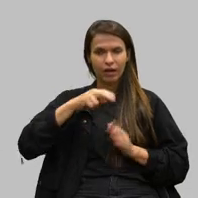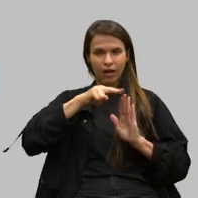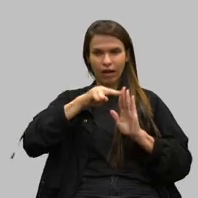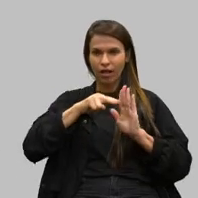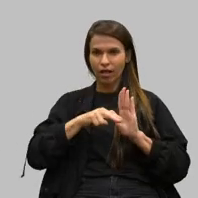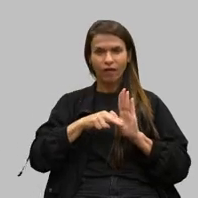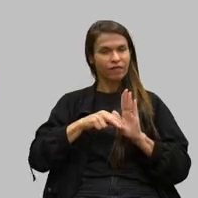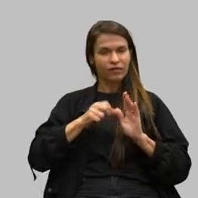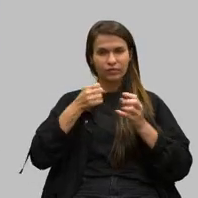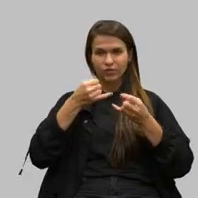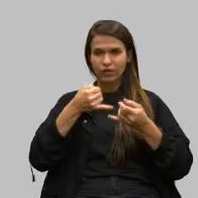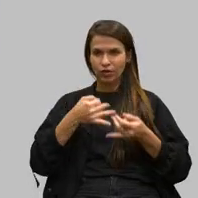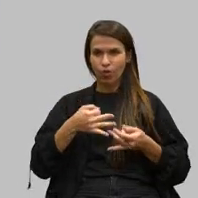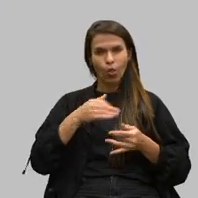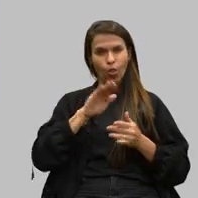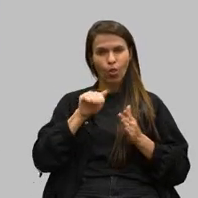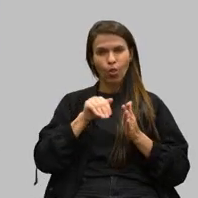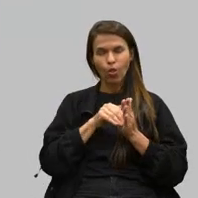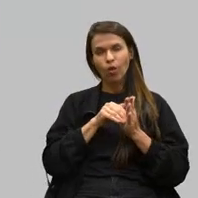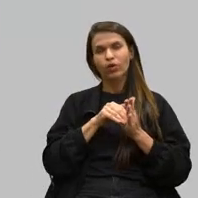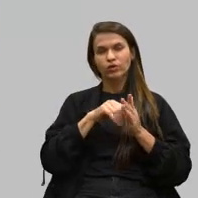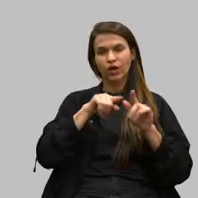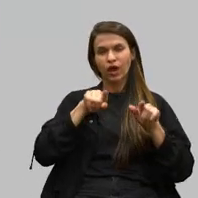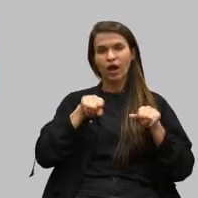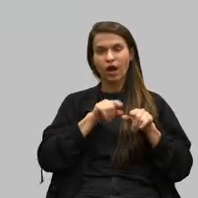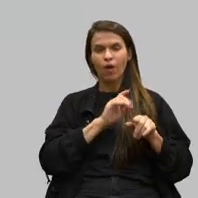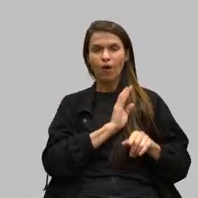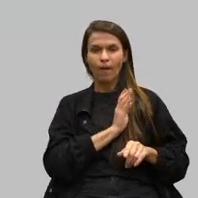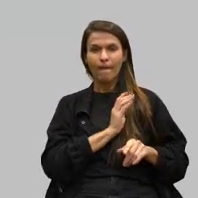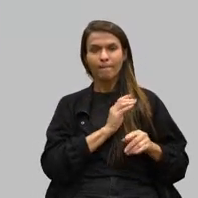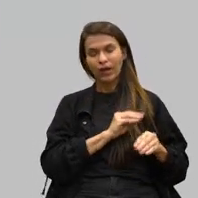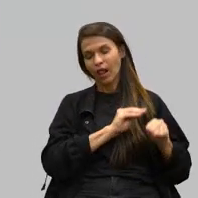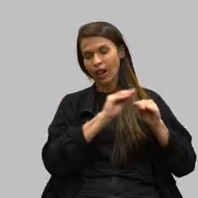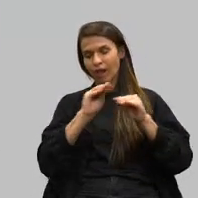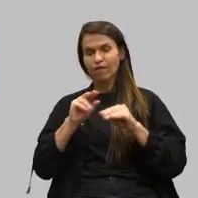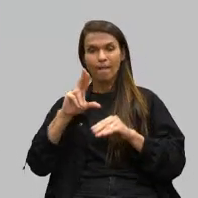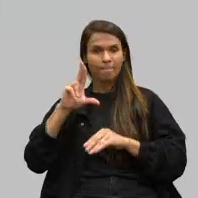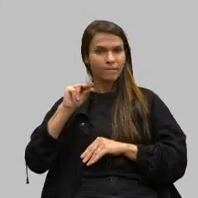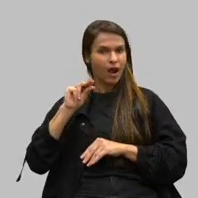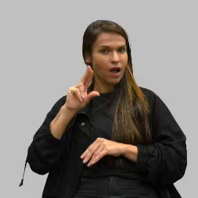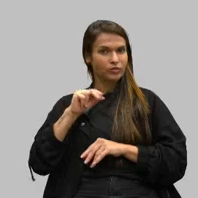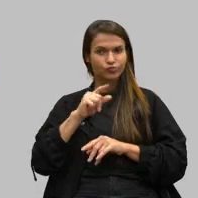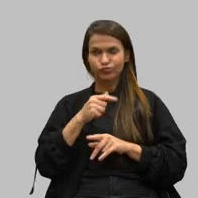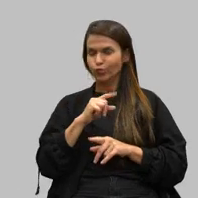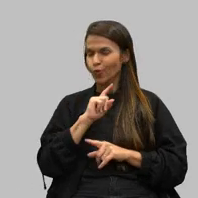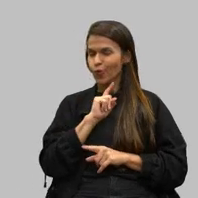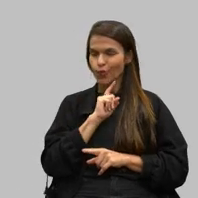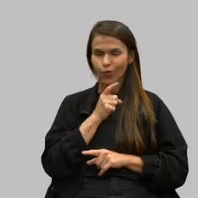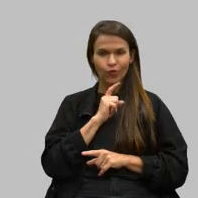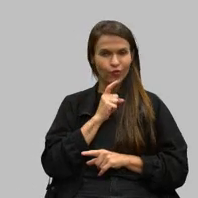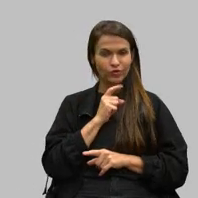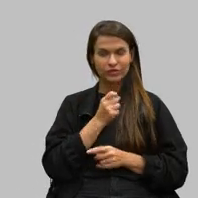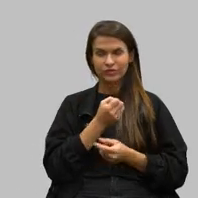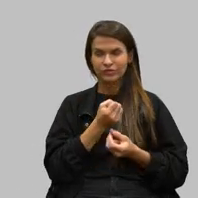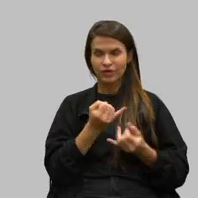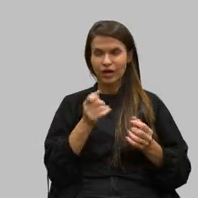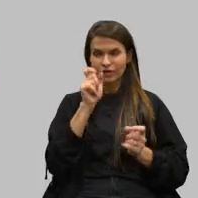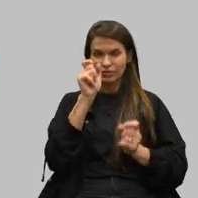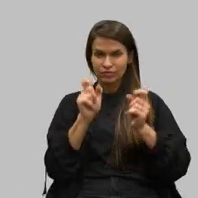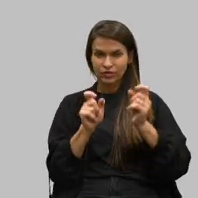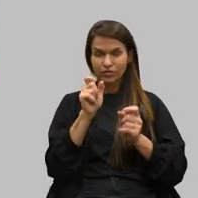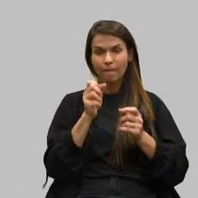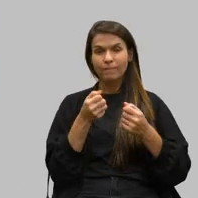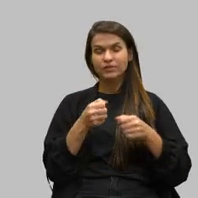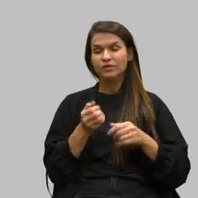não, todo caso de cardiologia tem que ir para Patos. Não está dando vazão, muitas pessoas têm que ir